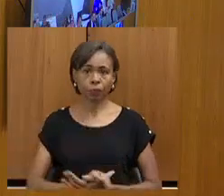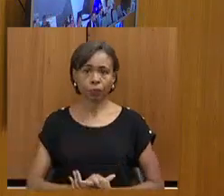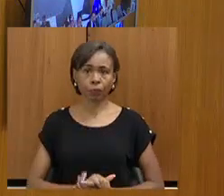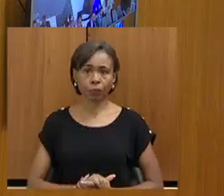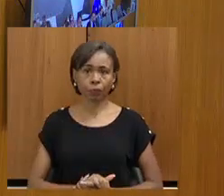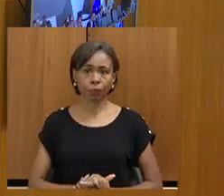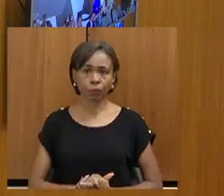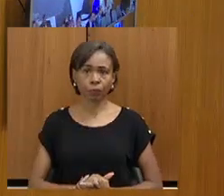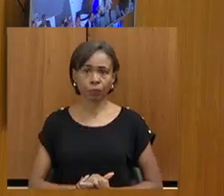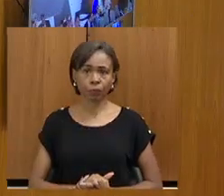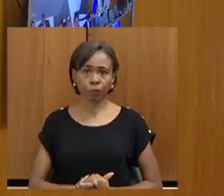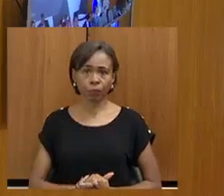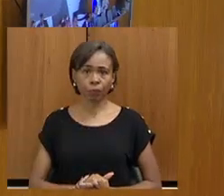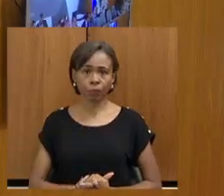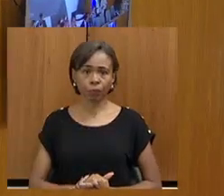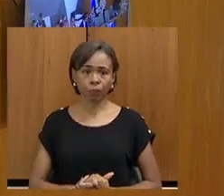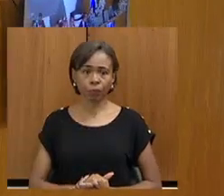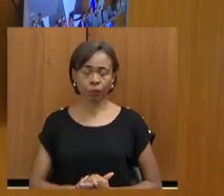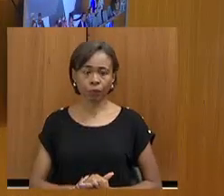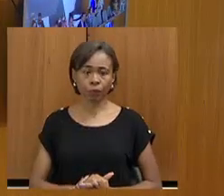Está aqui a doutora Eliane.